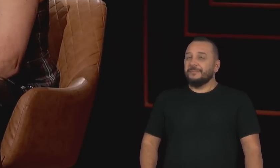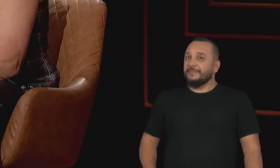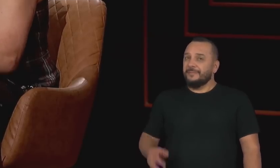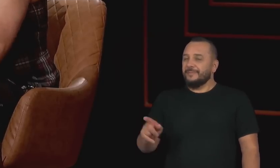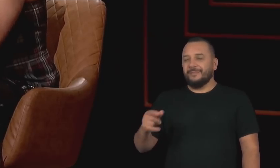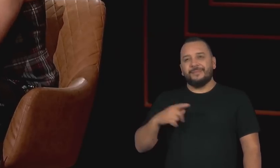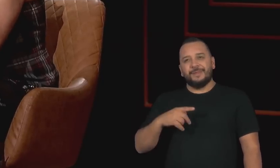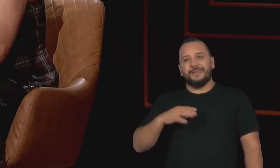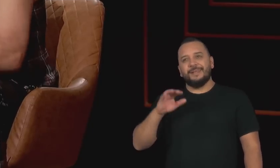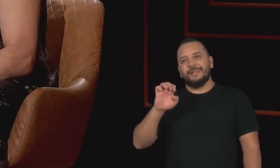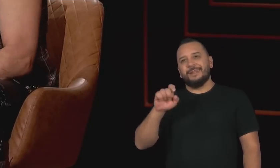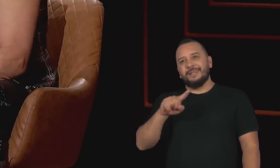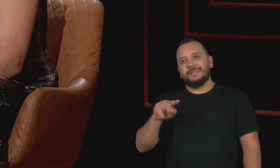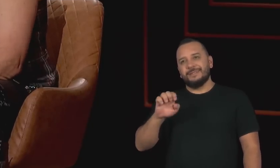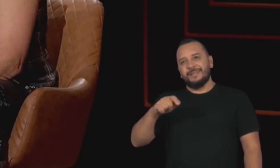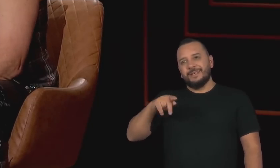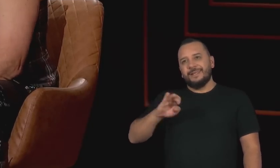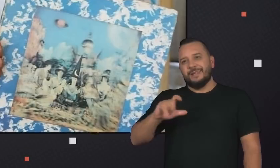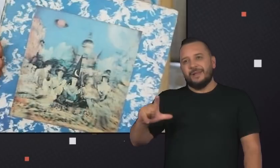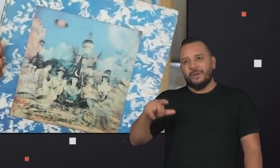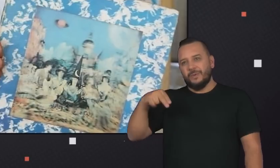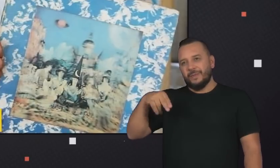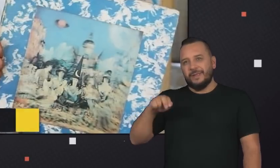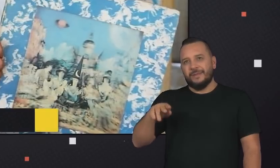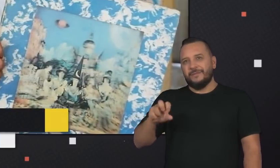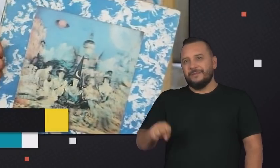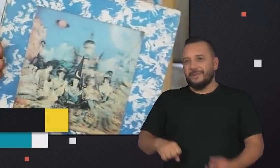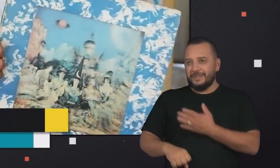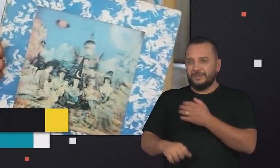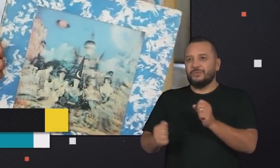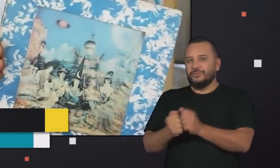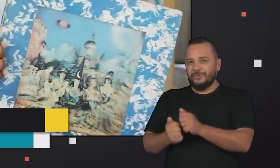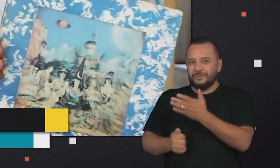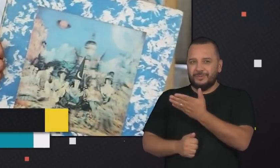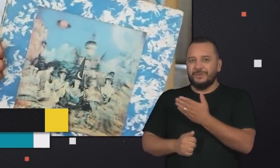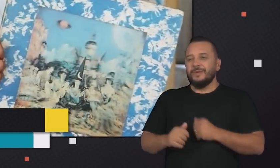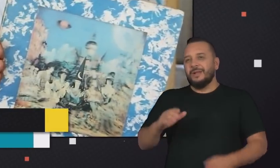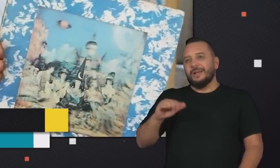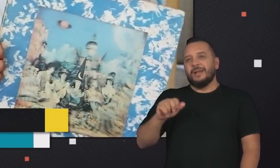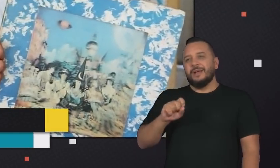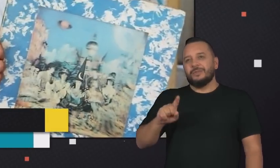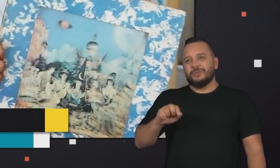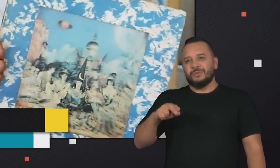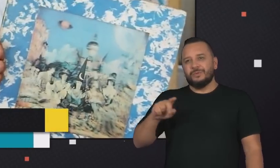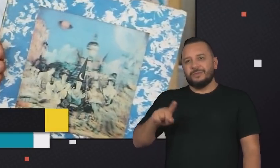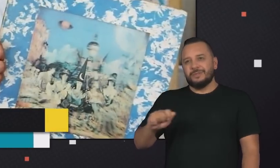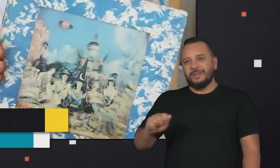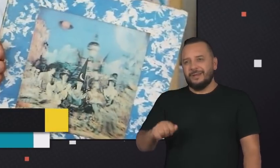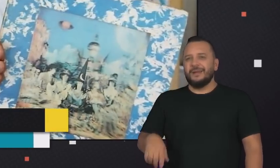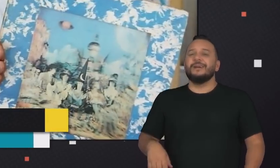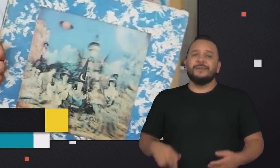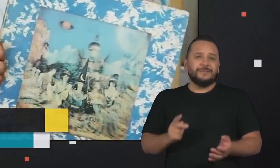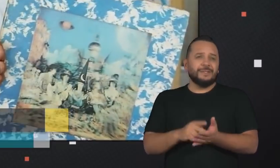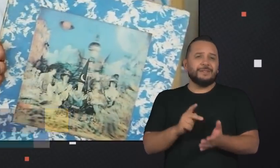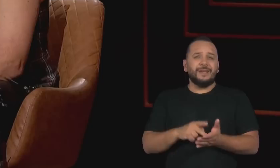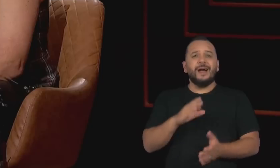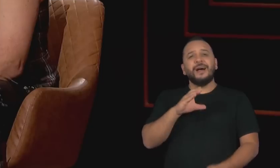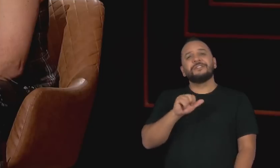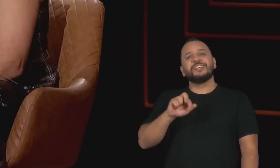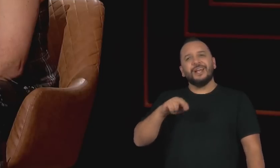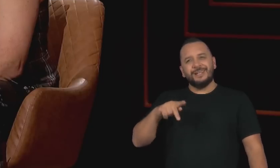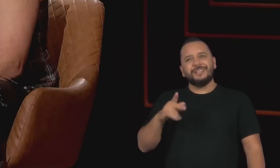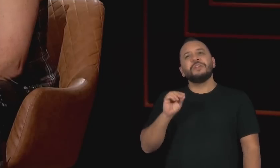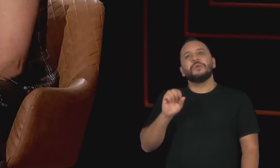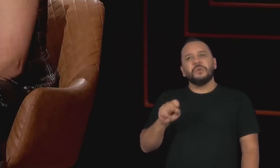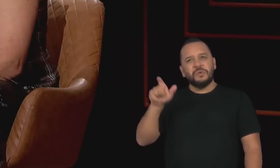Ezequiel Neves, que trabalhava muito com o Cazuza, ele falou, pô, eu estava conversando com ele, o Carlinho, eu falei, Carlinho, é verdade, meu, é roqueiro de